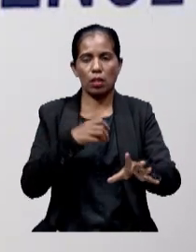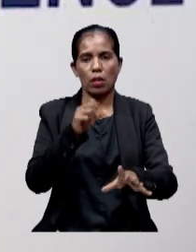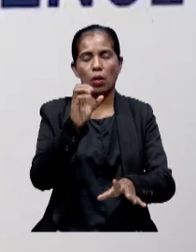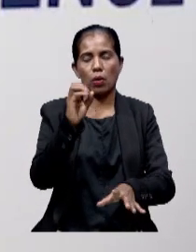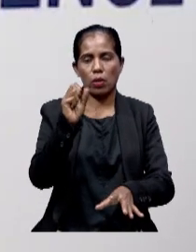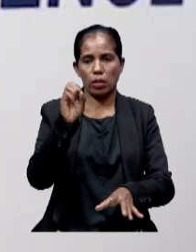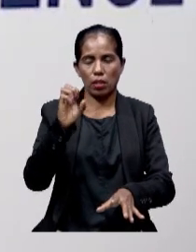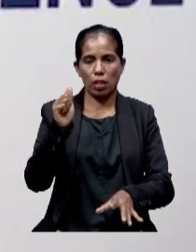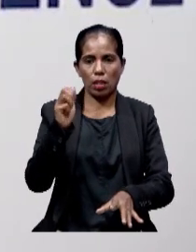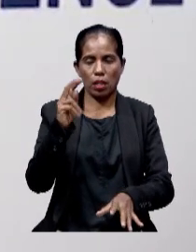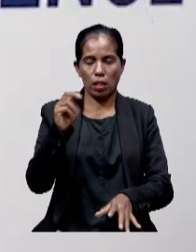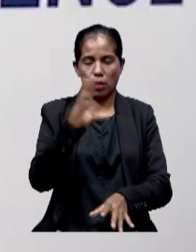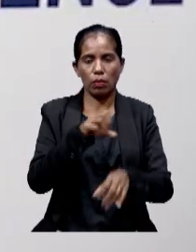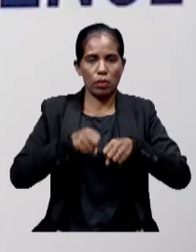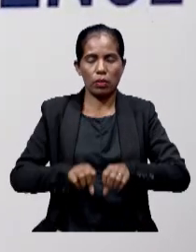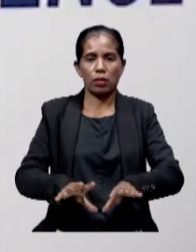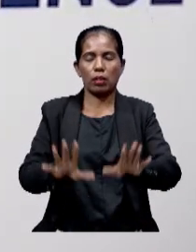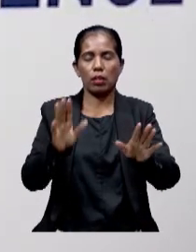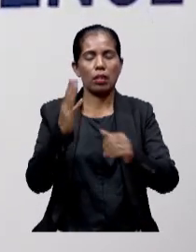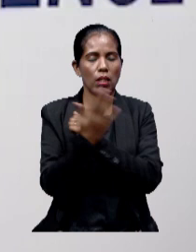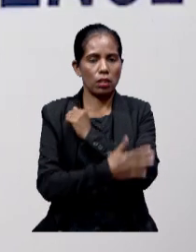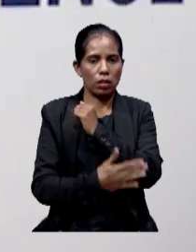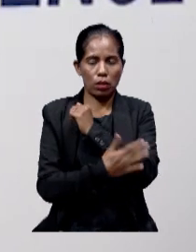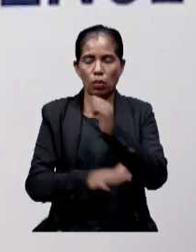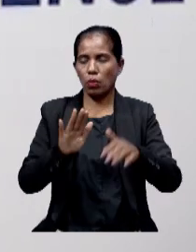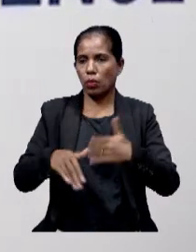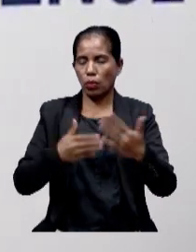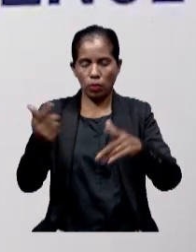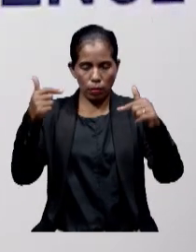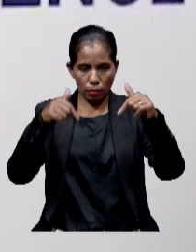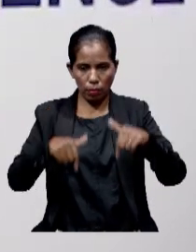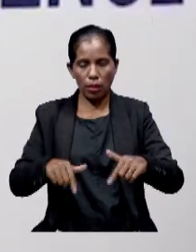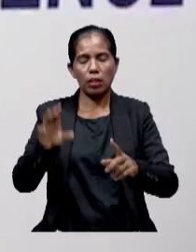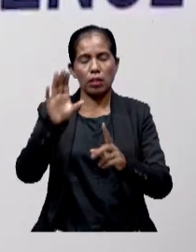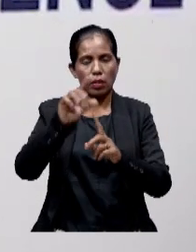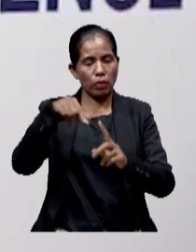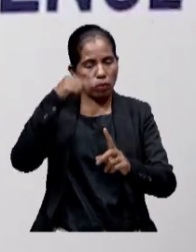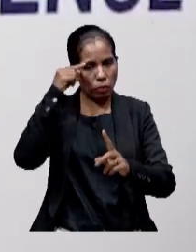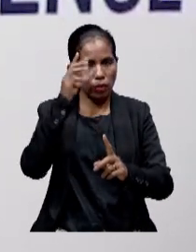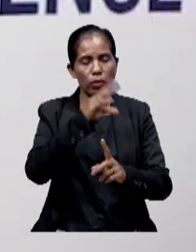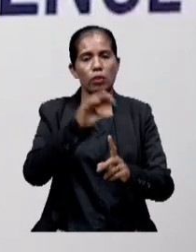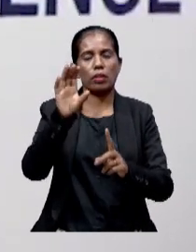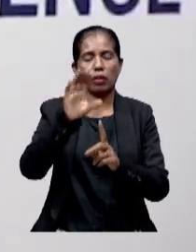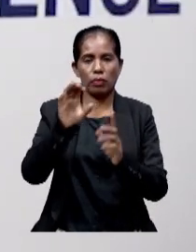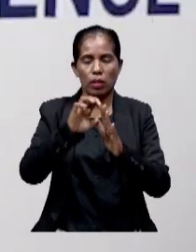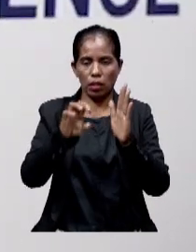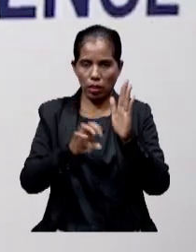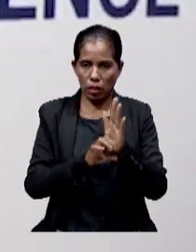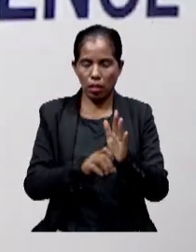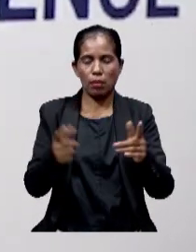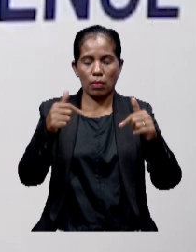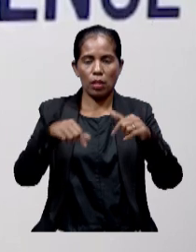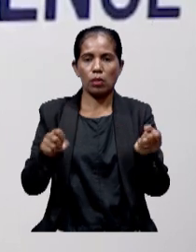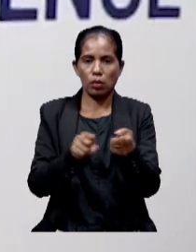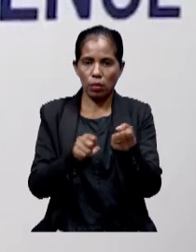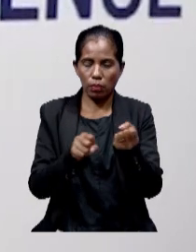Na Dúnica, países são todos mais, sempre o Estado, sempre o Governo, mais onde atuar a contribuição para